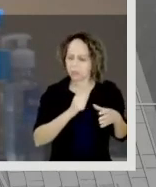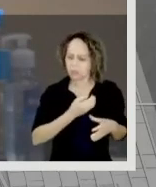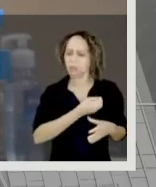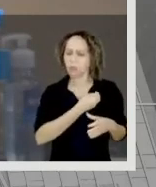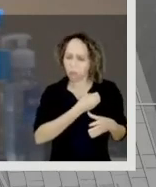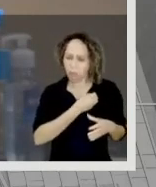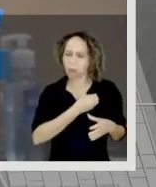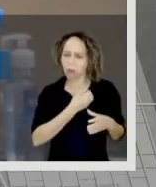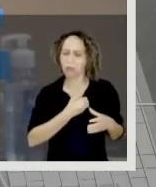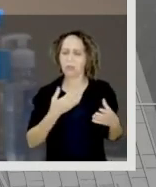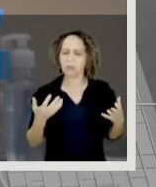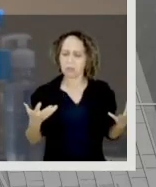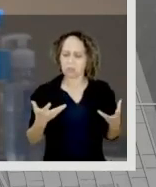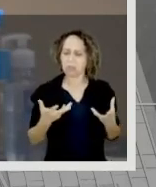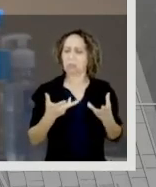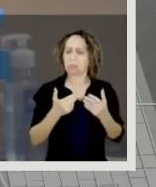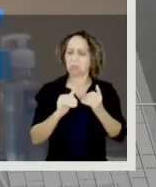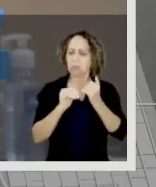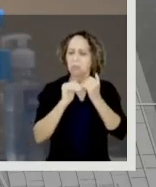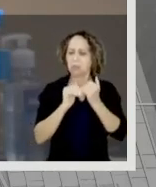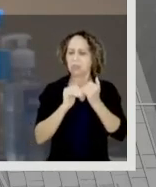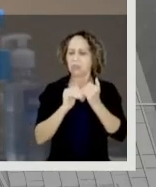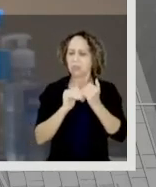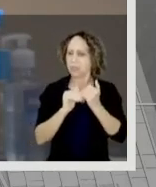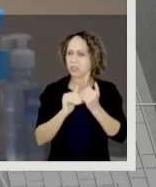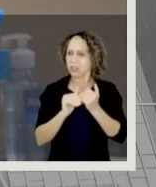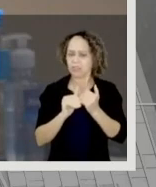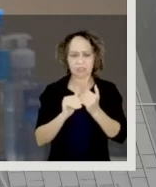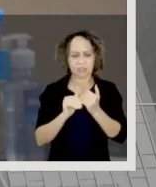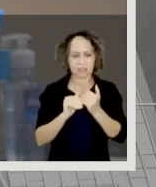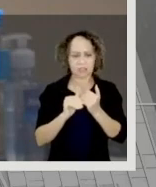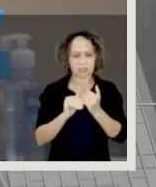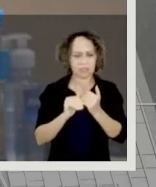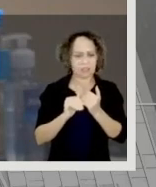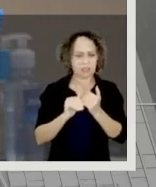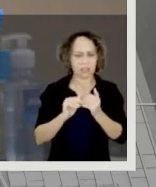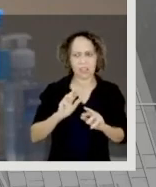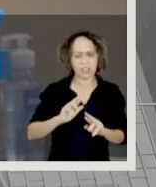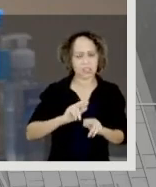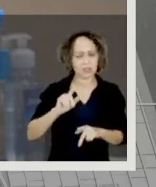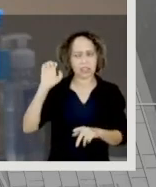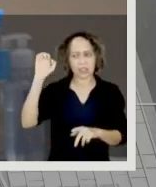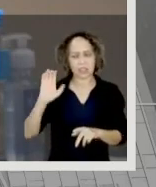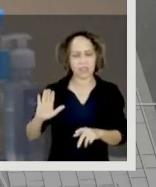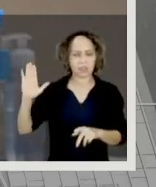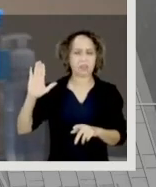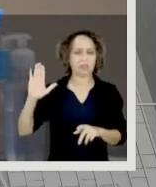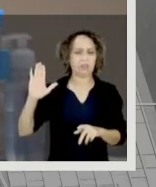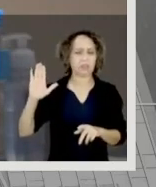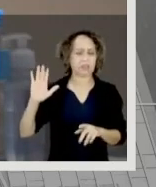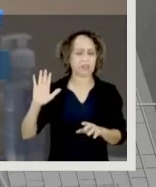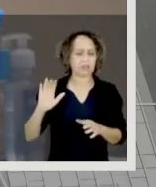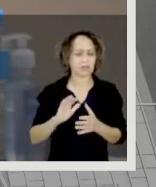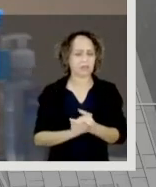nada. Então ele está, sim, fazendo um discurso anti-Tebet, anti-Simone Tebet, porque o MDB dele, do Nordeste, ele é do